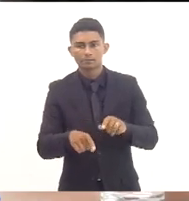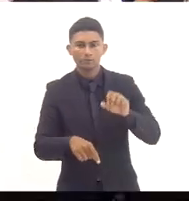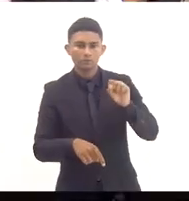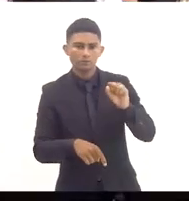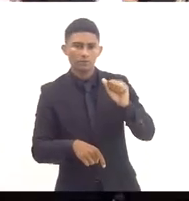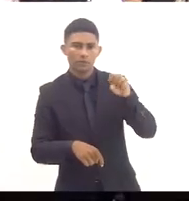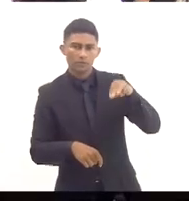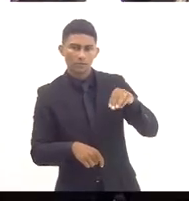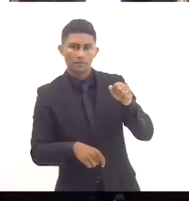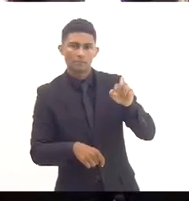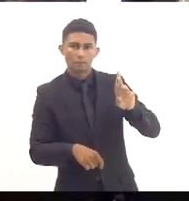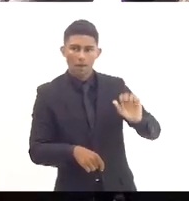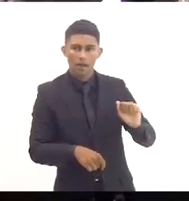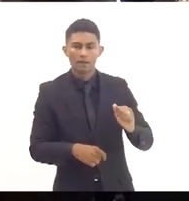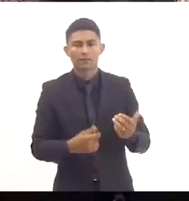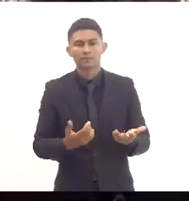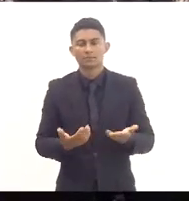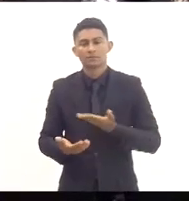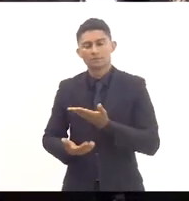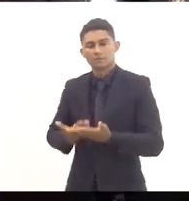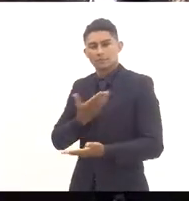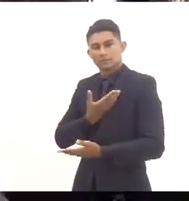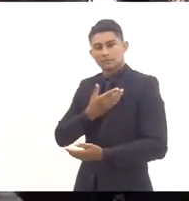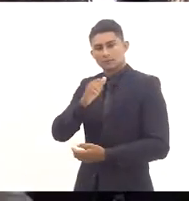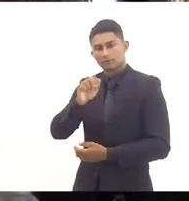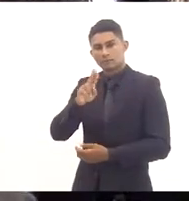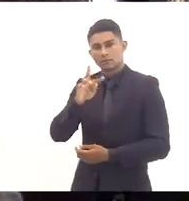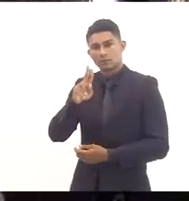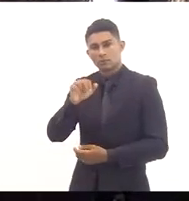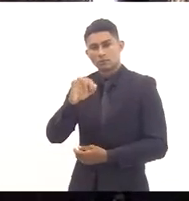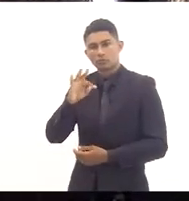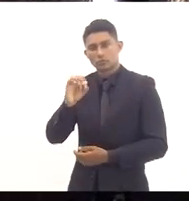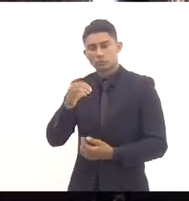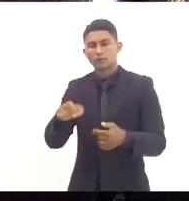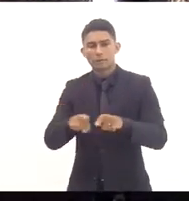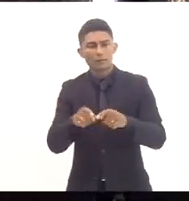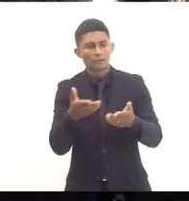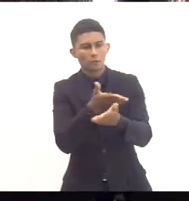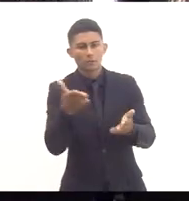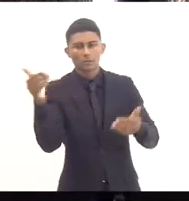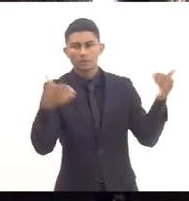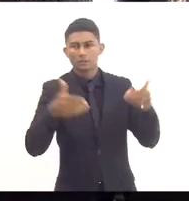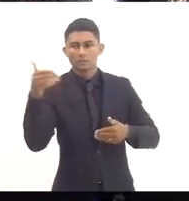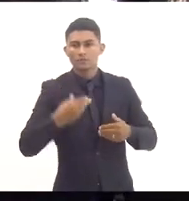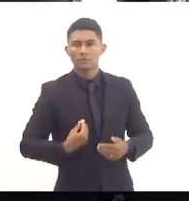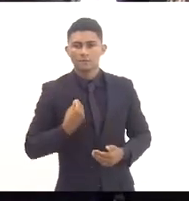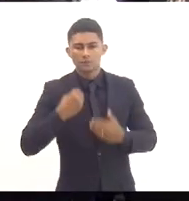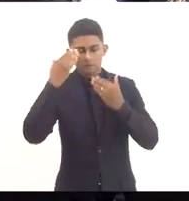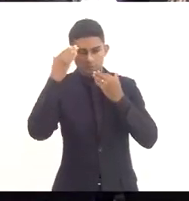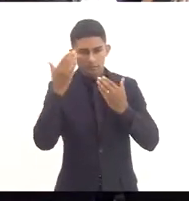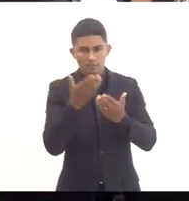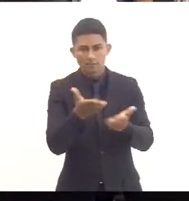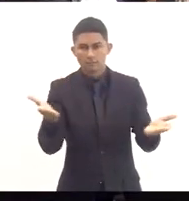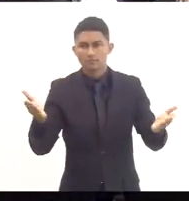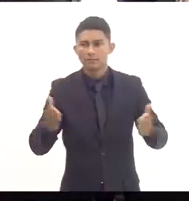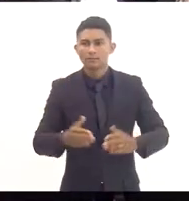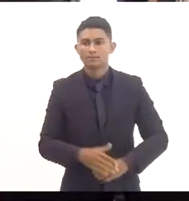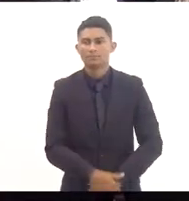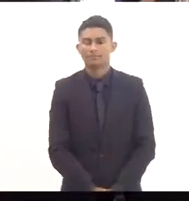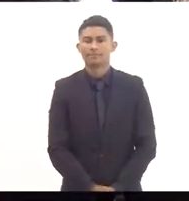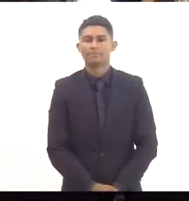Samara ao meu amigo aqui Augusto e a todos vocês que vieram que meu muito obrigado